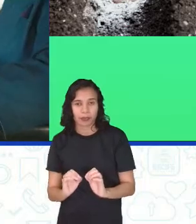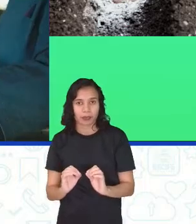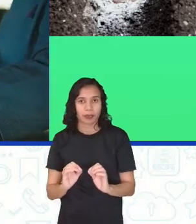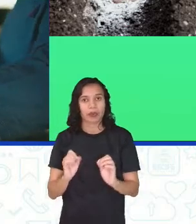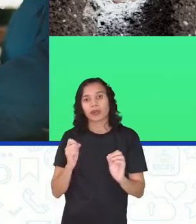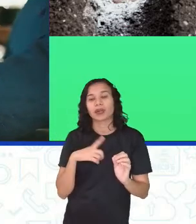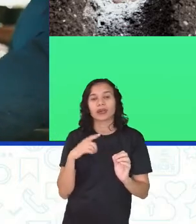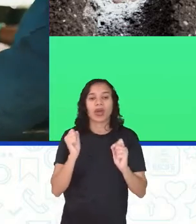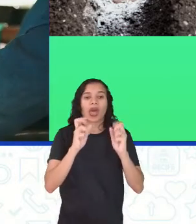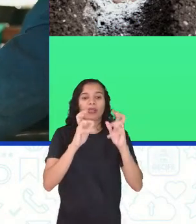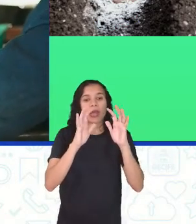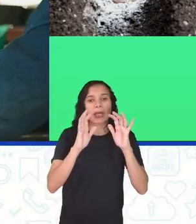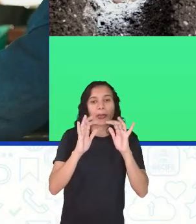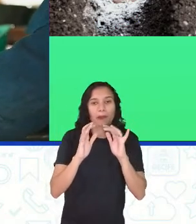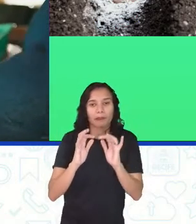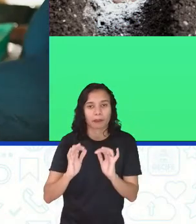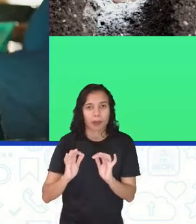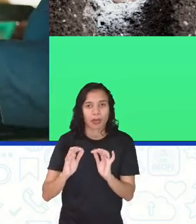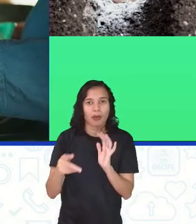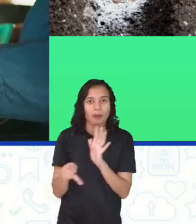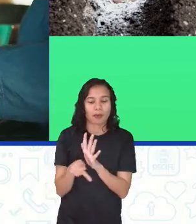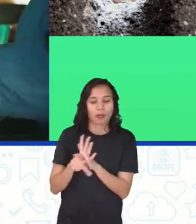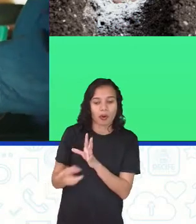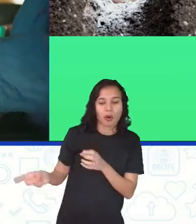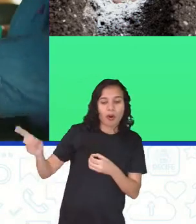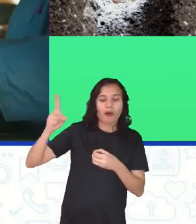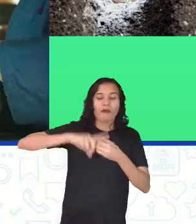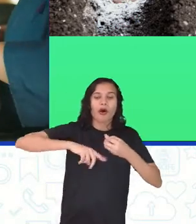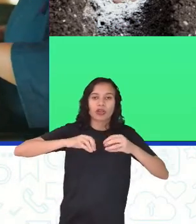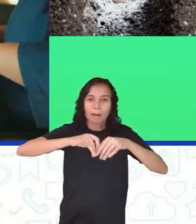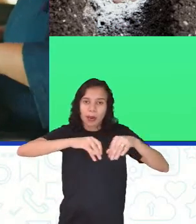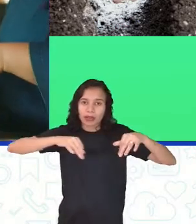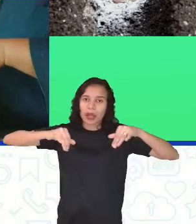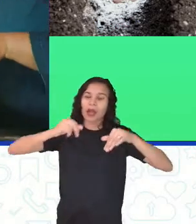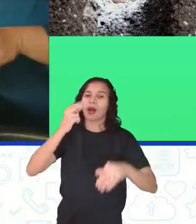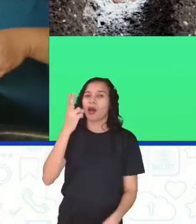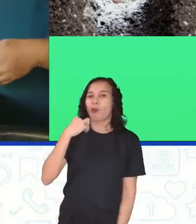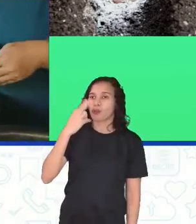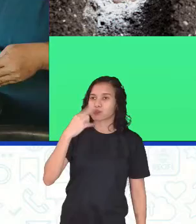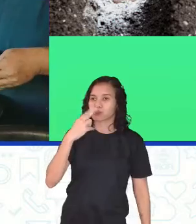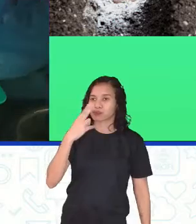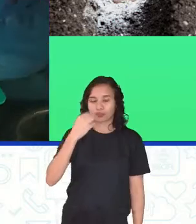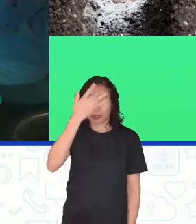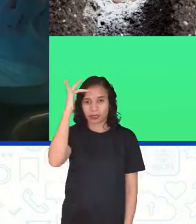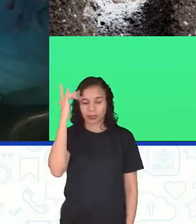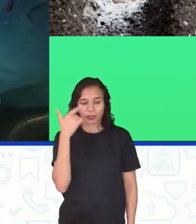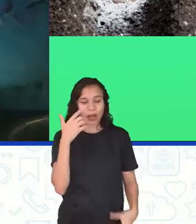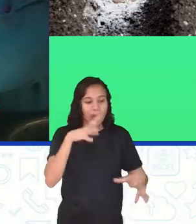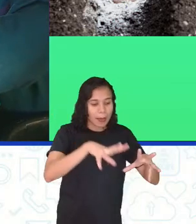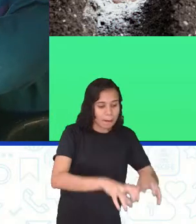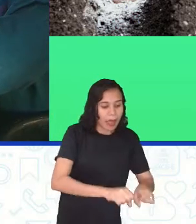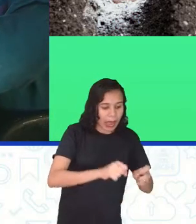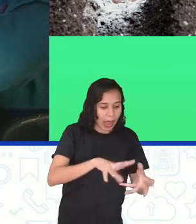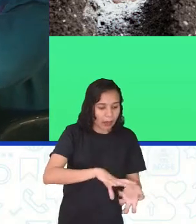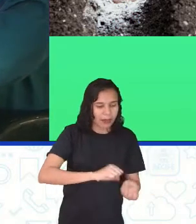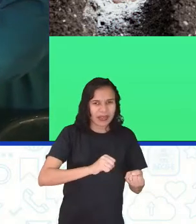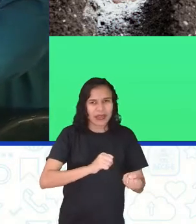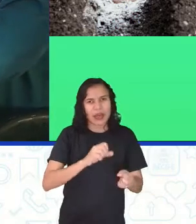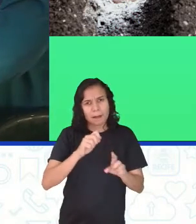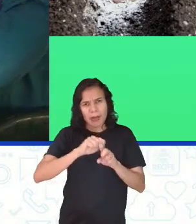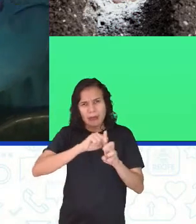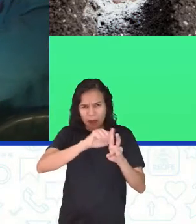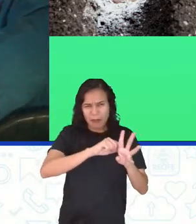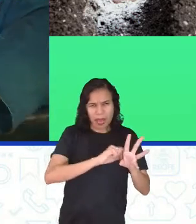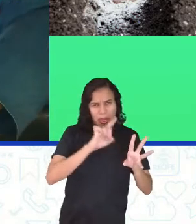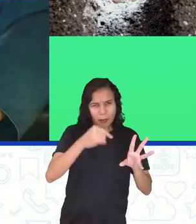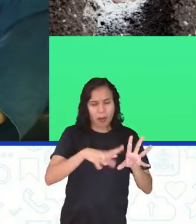a decomposição, vai devolvendo para a terra aqueles nutrientes. Então, é só ir lá, pegar aquela terra depois de alguns